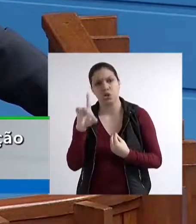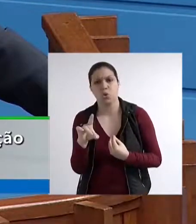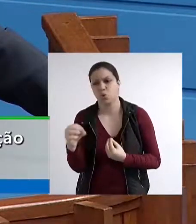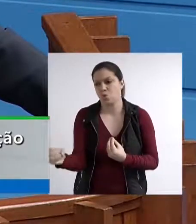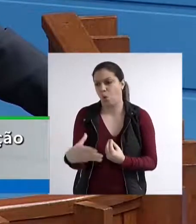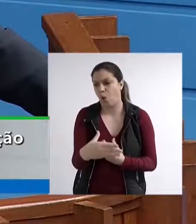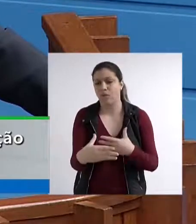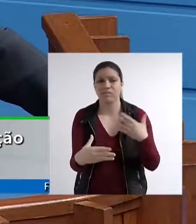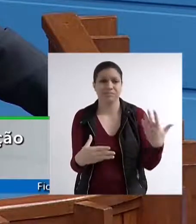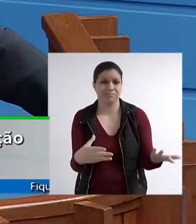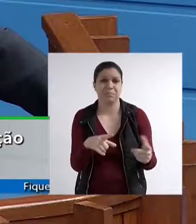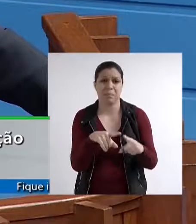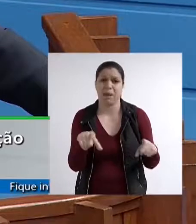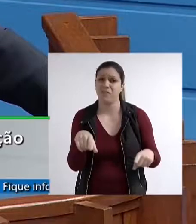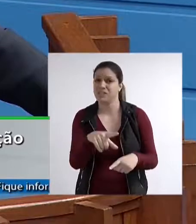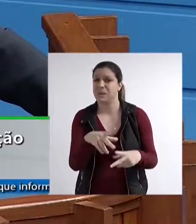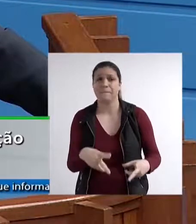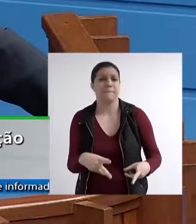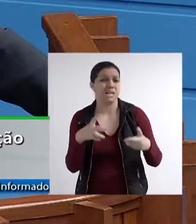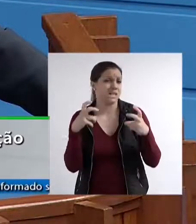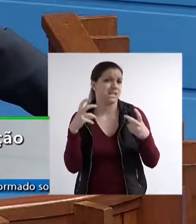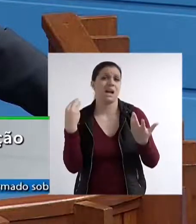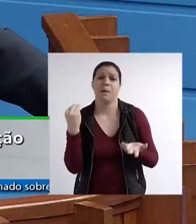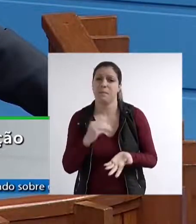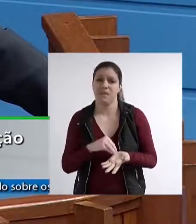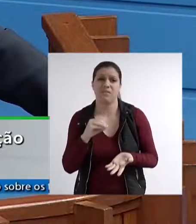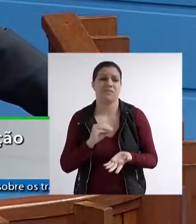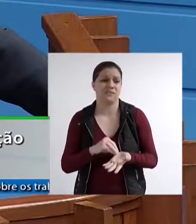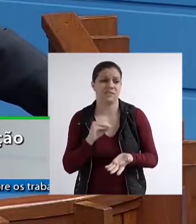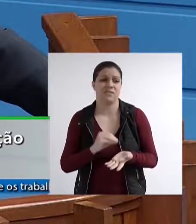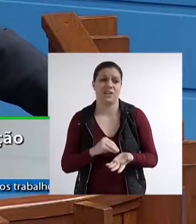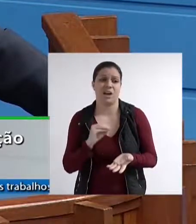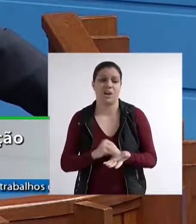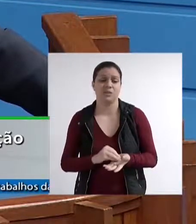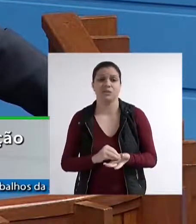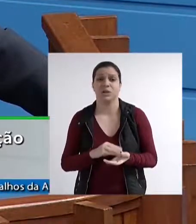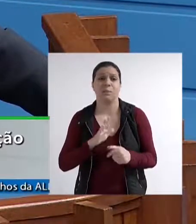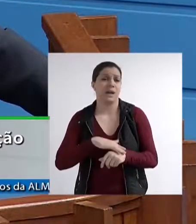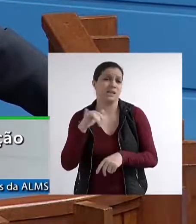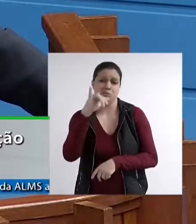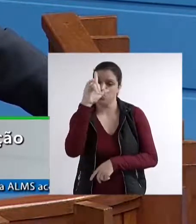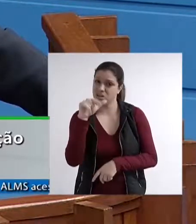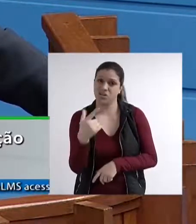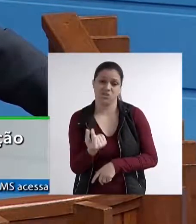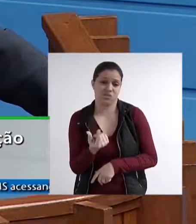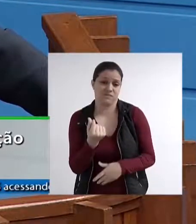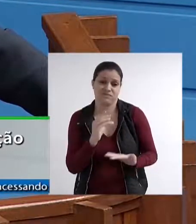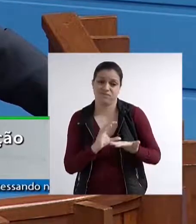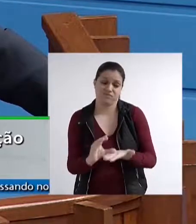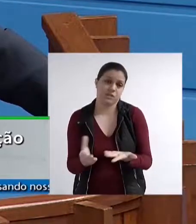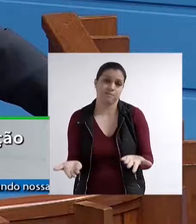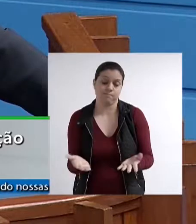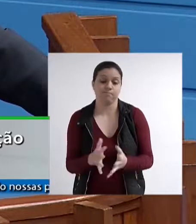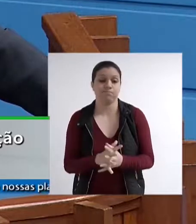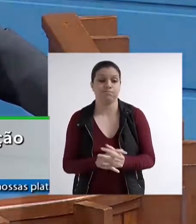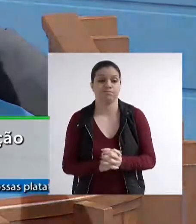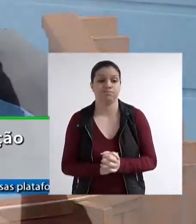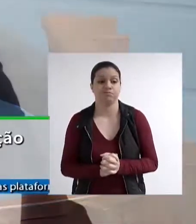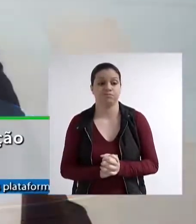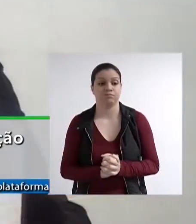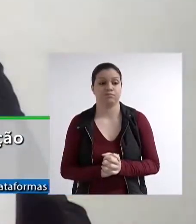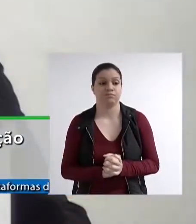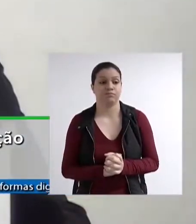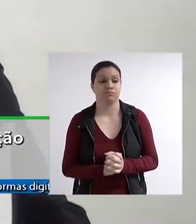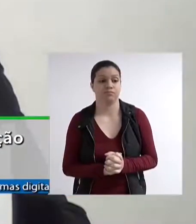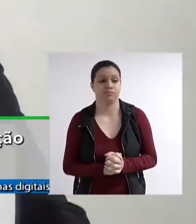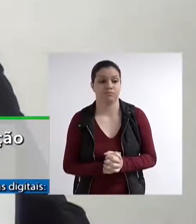você percebe que falta o ingrediente principal, que é finança. É finança. Eu não acredito que a Santa